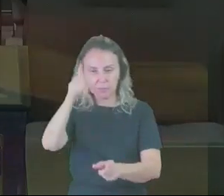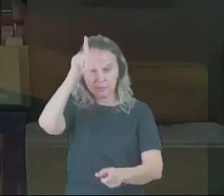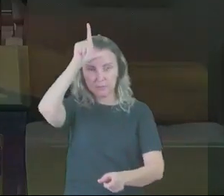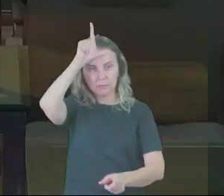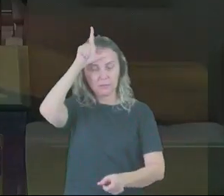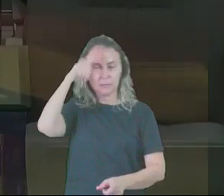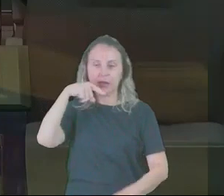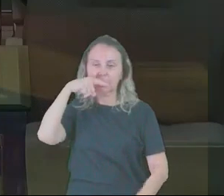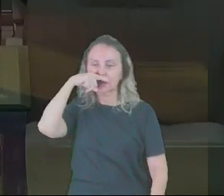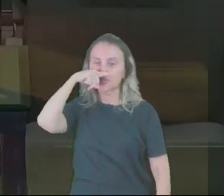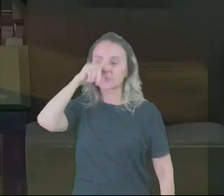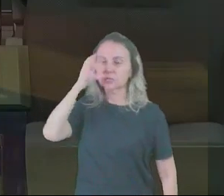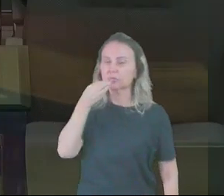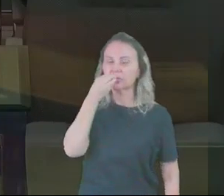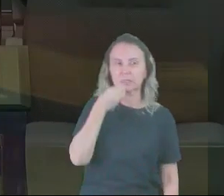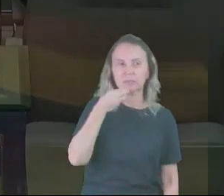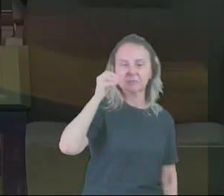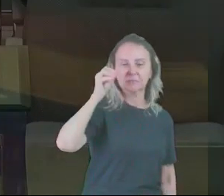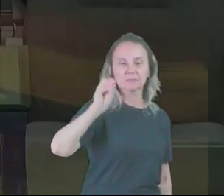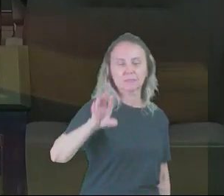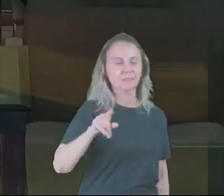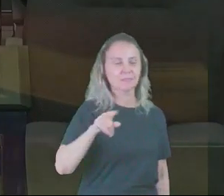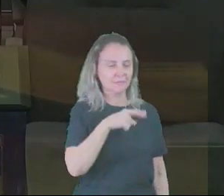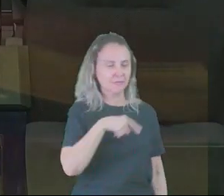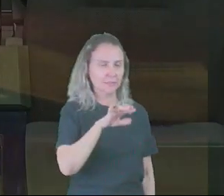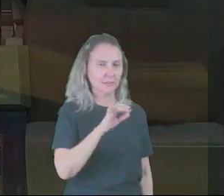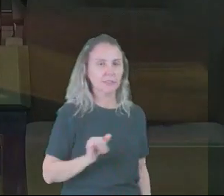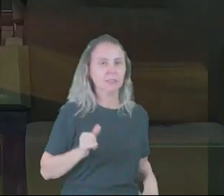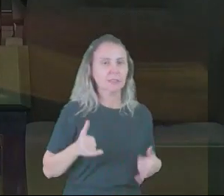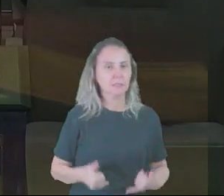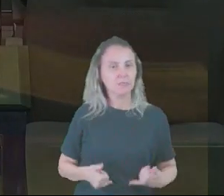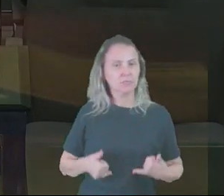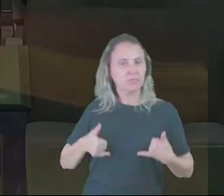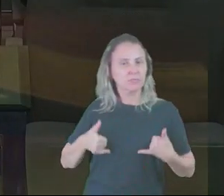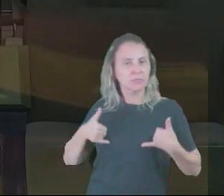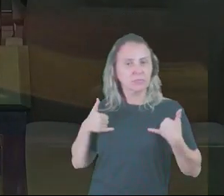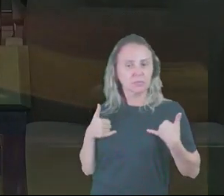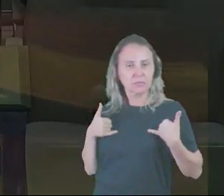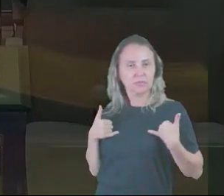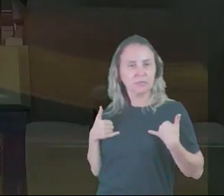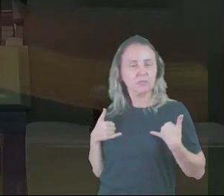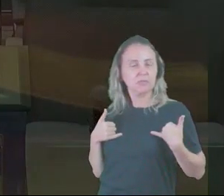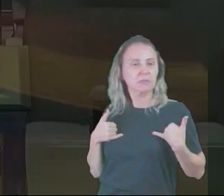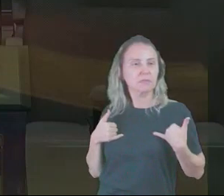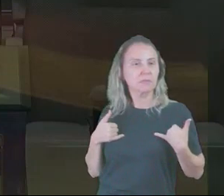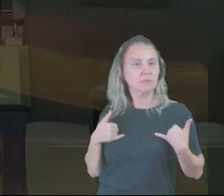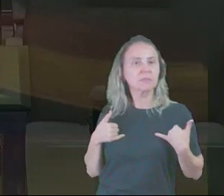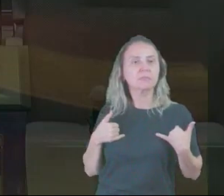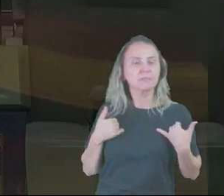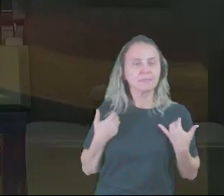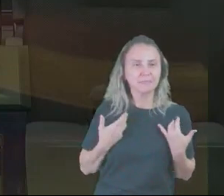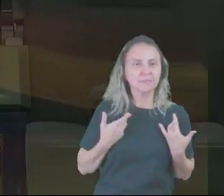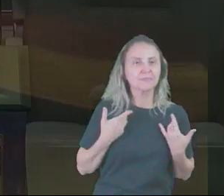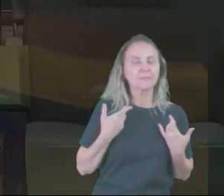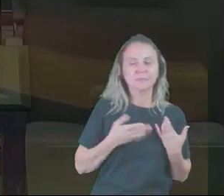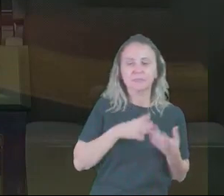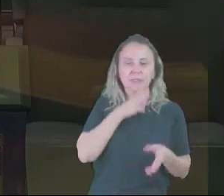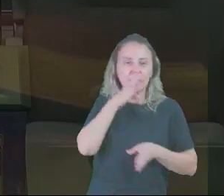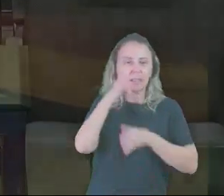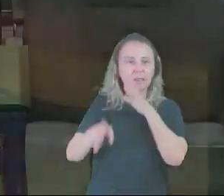atrevidos obstinados não receiam blasfemar das